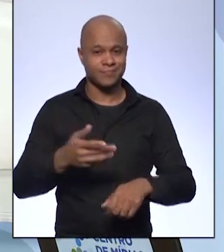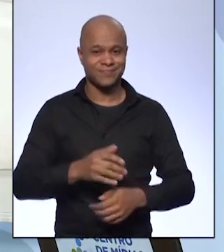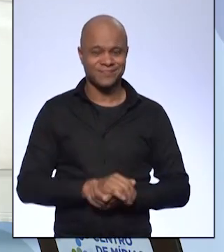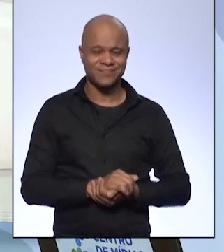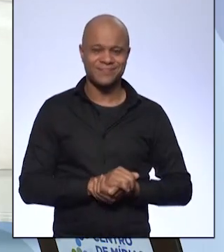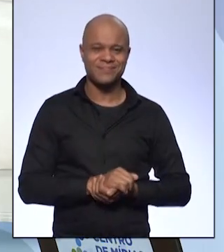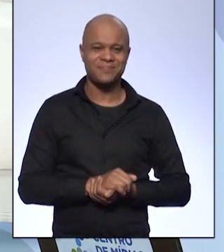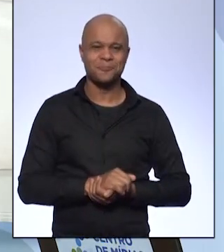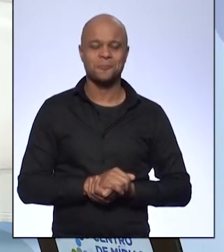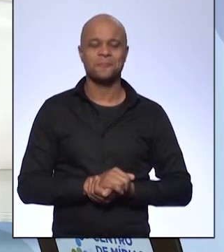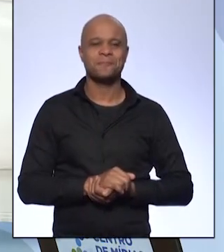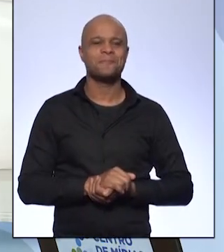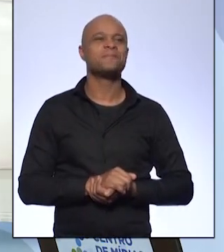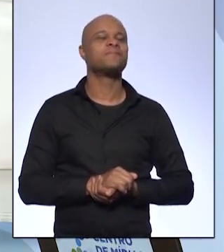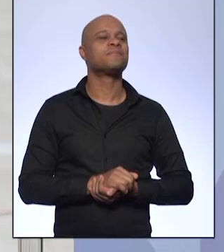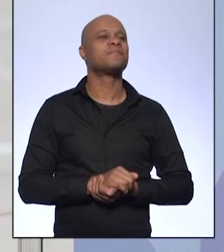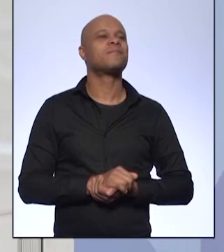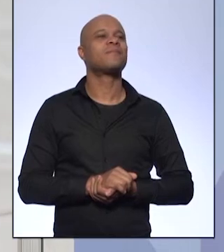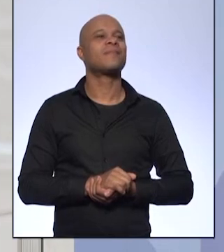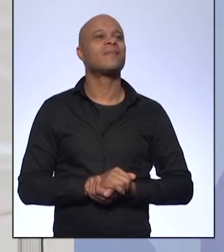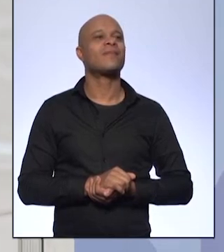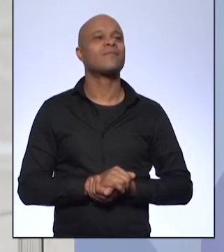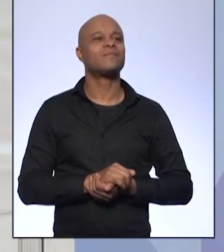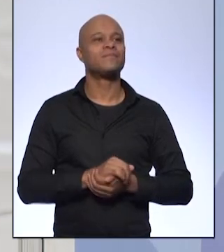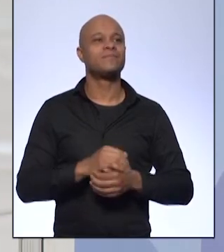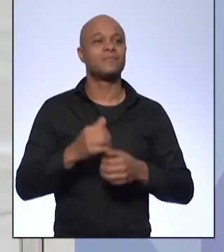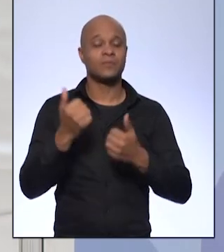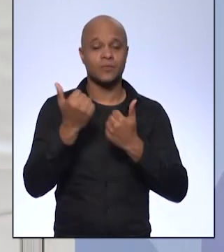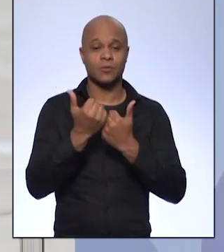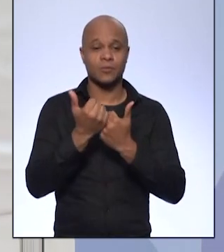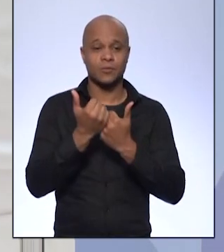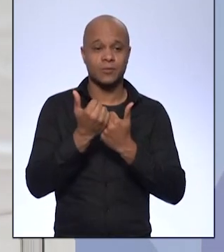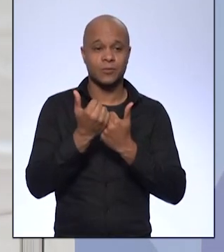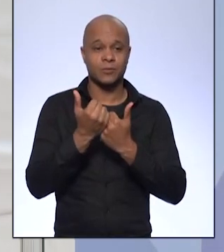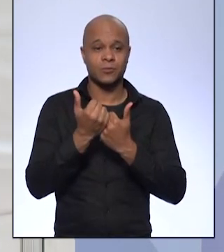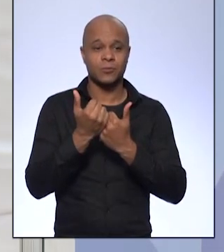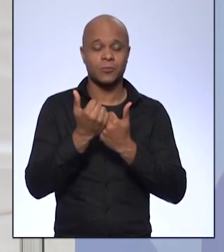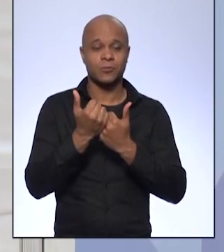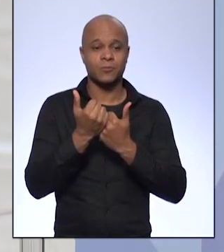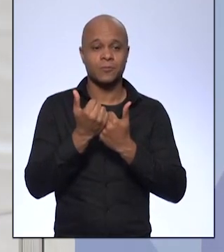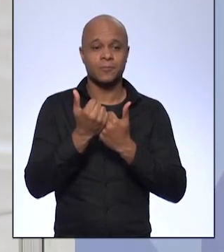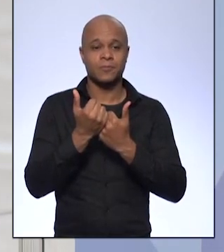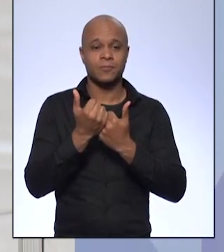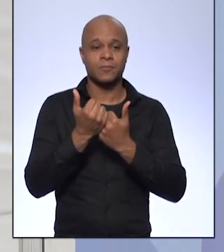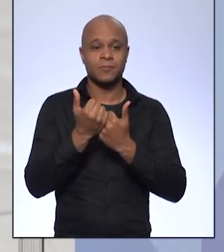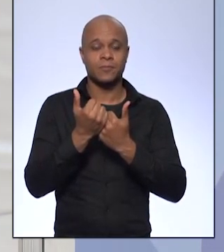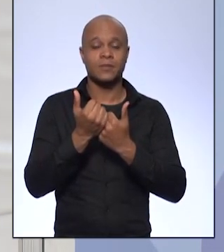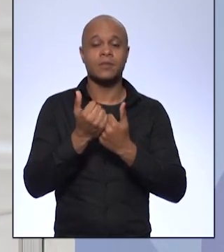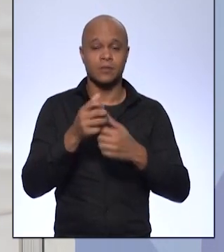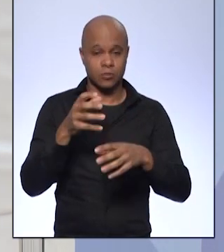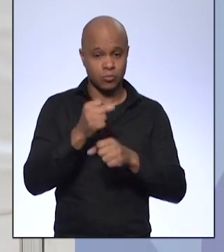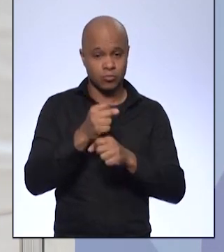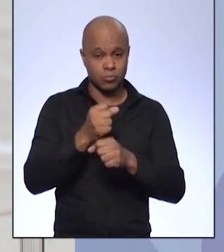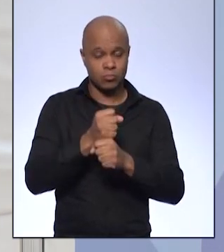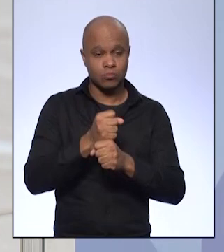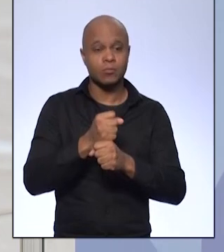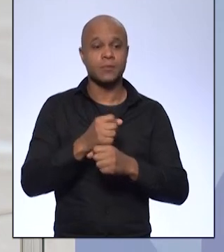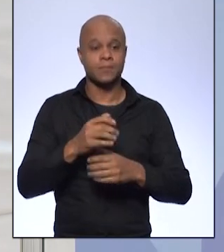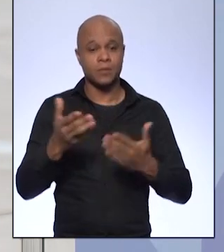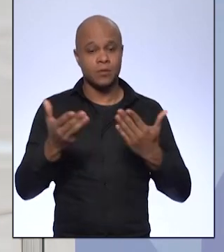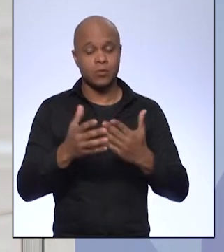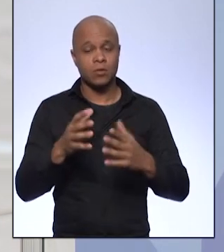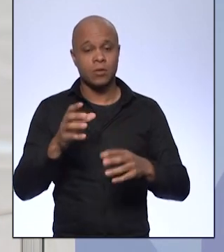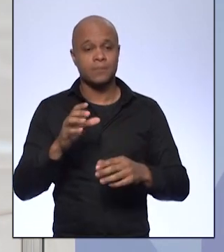Então, vamos lá. Já substituí as raízes. Na soma 1, é a soma simples das raízes. Vamos fazer a